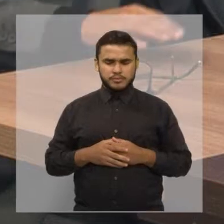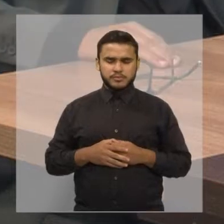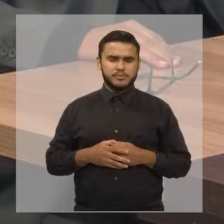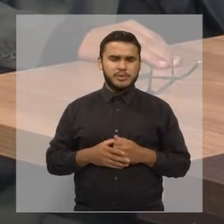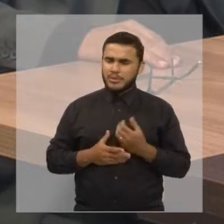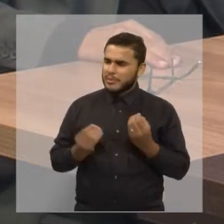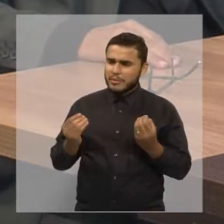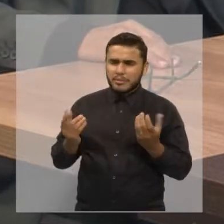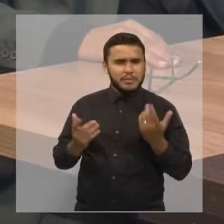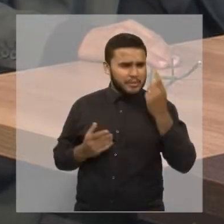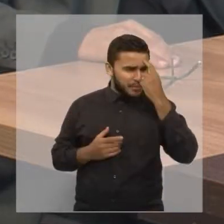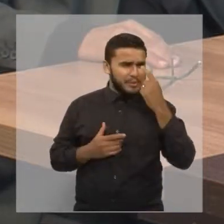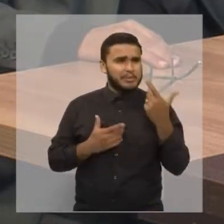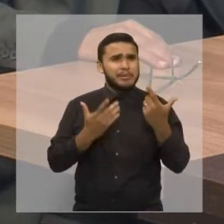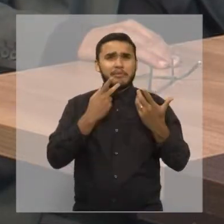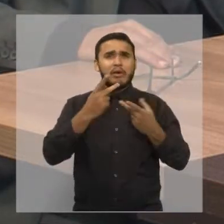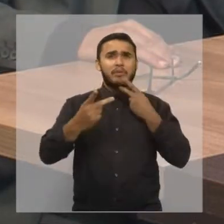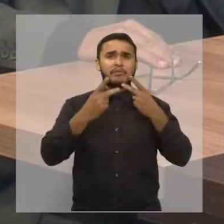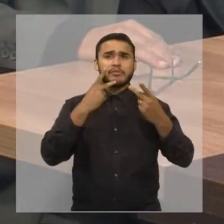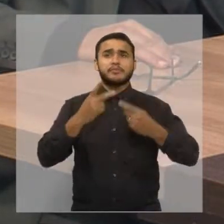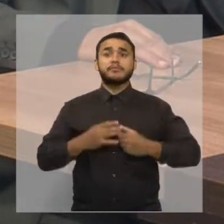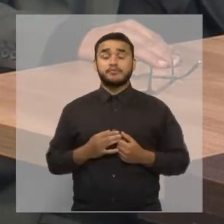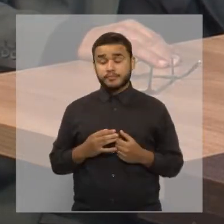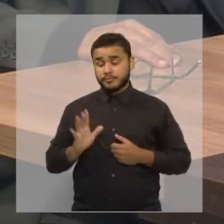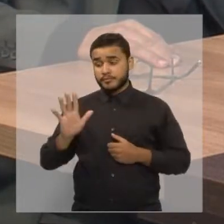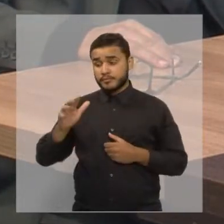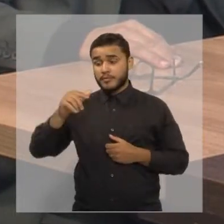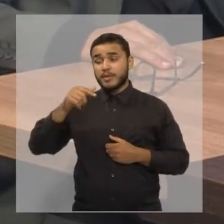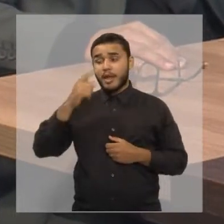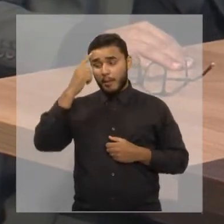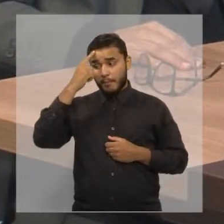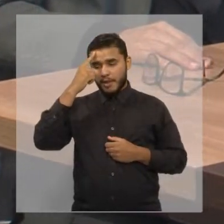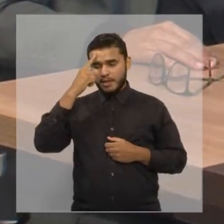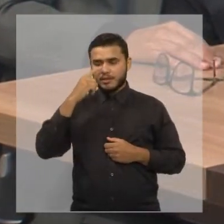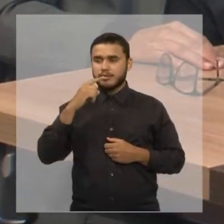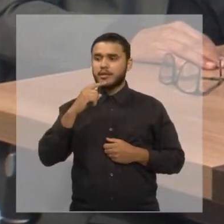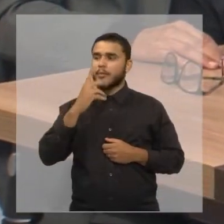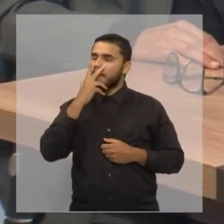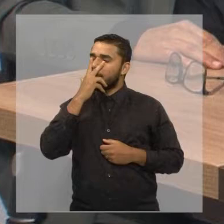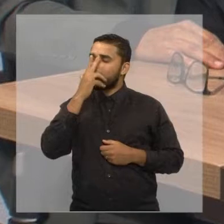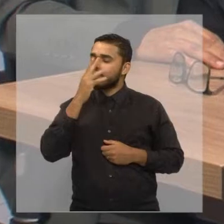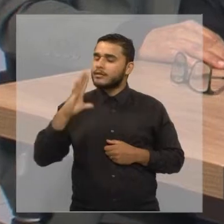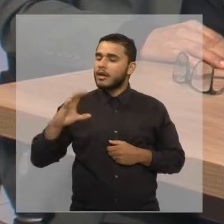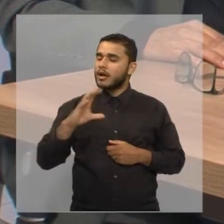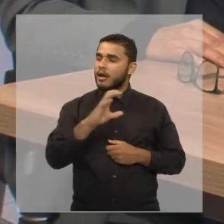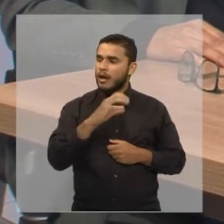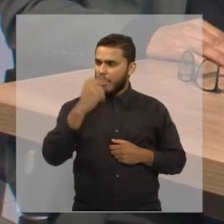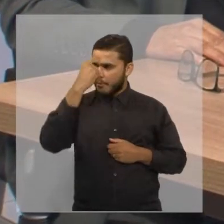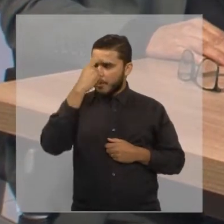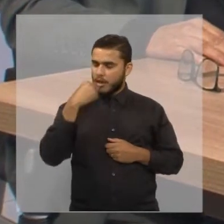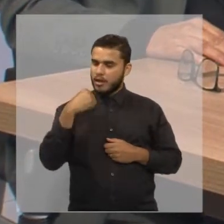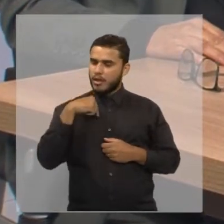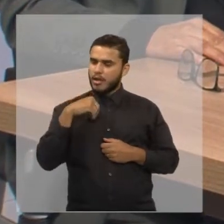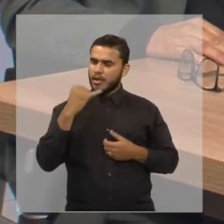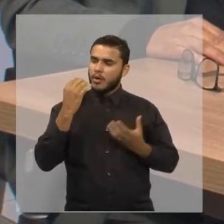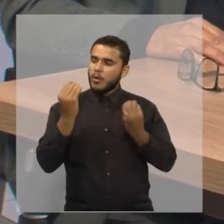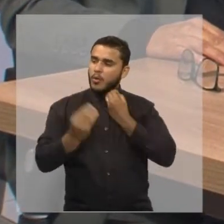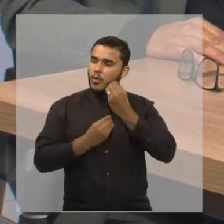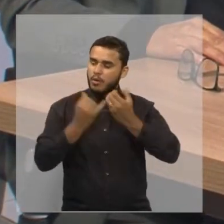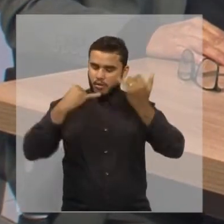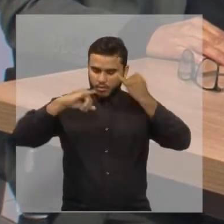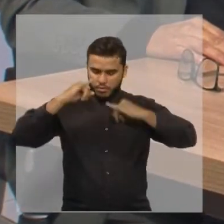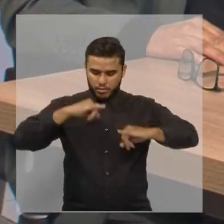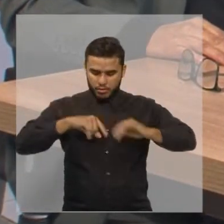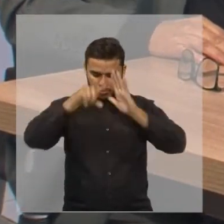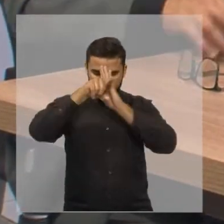absurdas. Todo mundo sabe que quimioterapia é um tratamento que maltrata e que às vezes mata. Eu não sei se vai funcionar. Mas do jeito